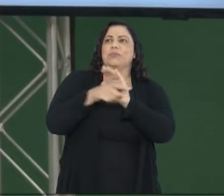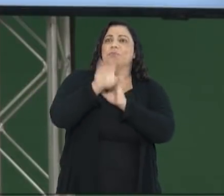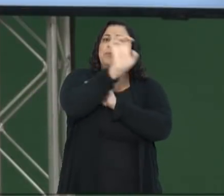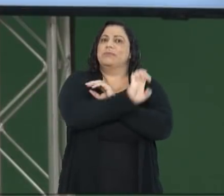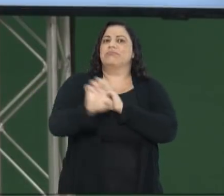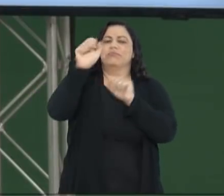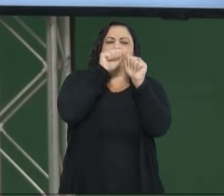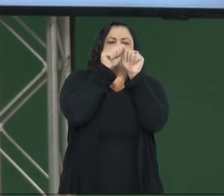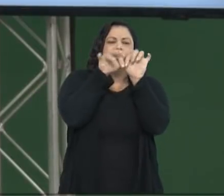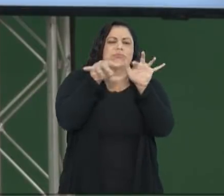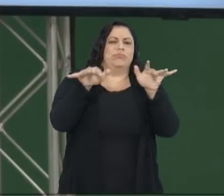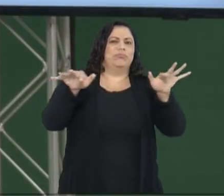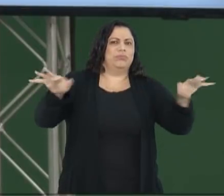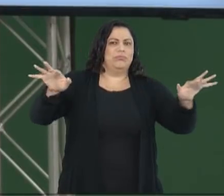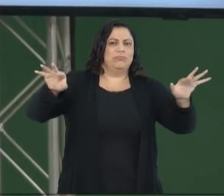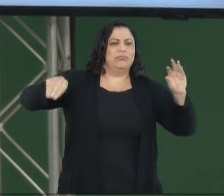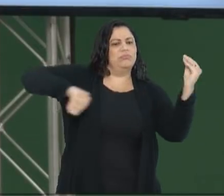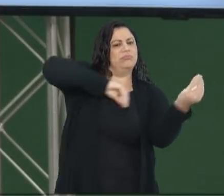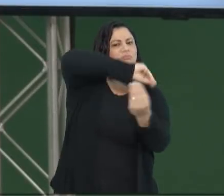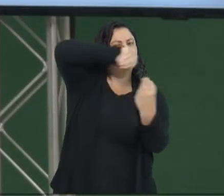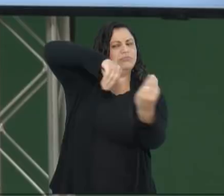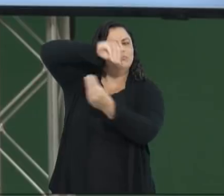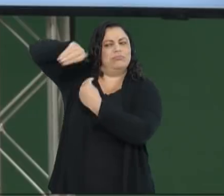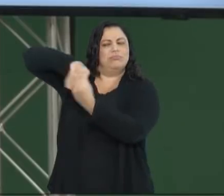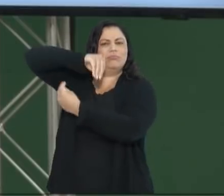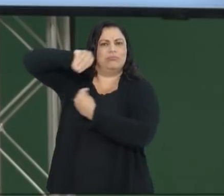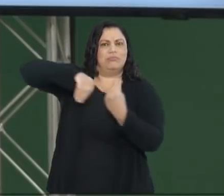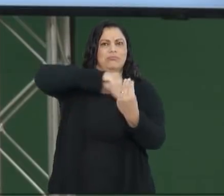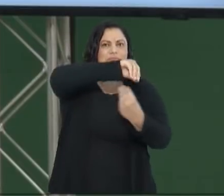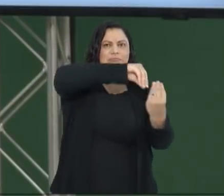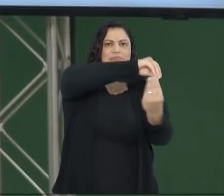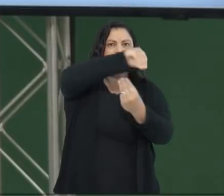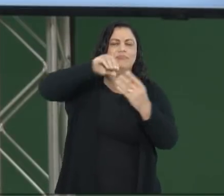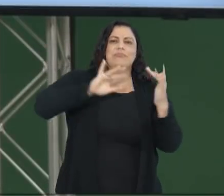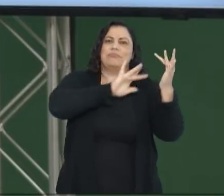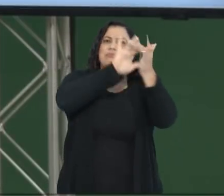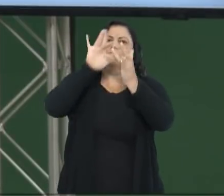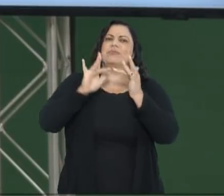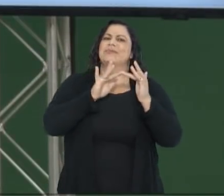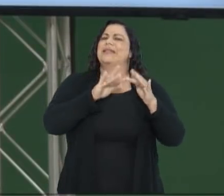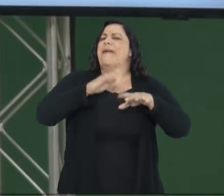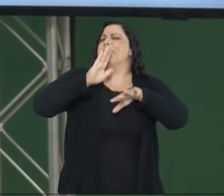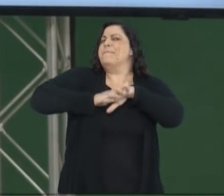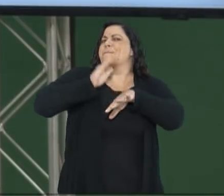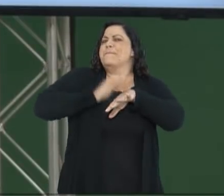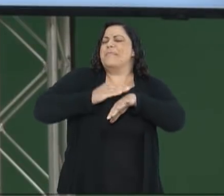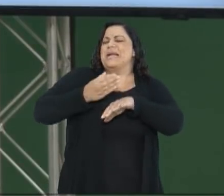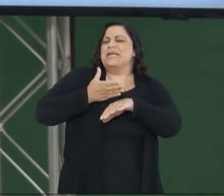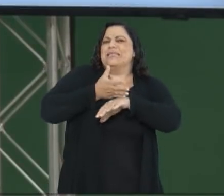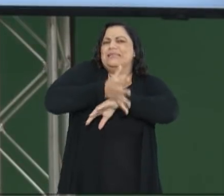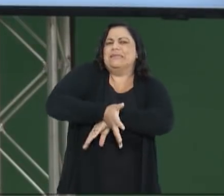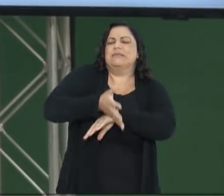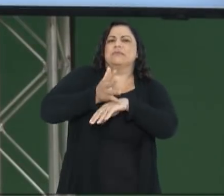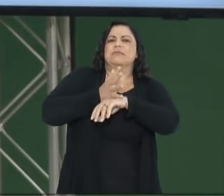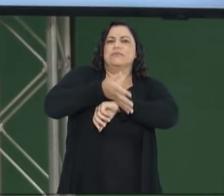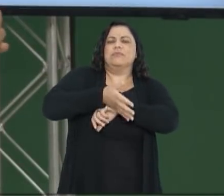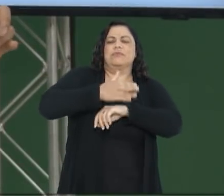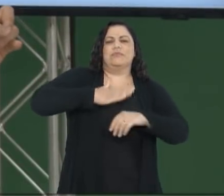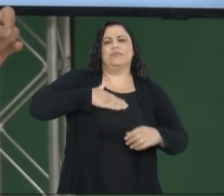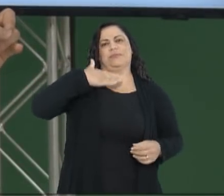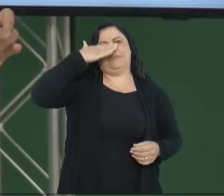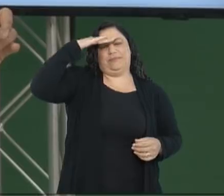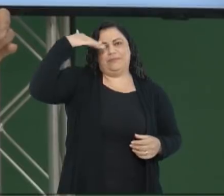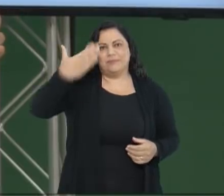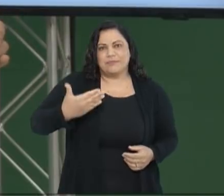pelo continente, né? O contato mais duradouro, porém, foi dos árabes, que ocuparam a Península Ibérica de 711